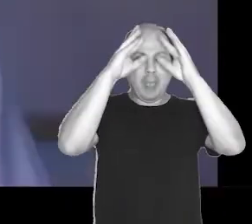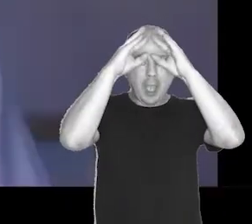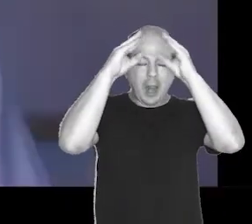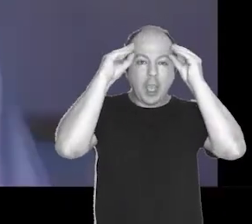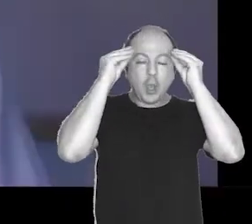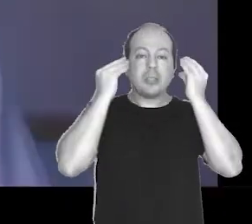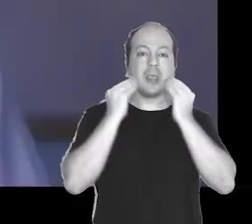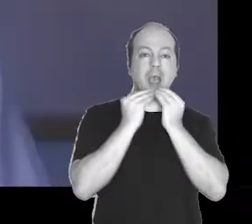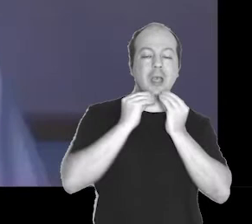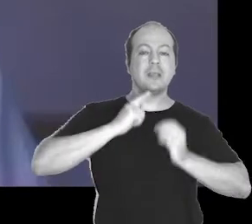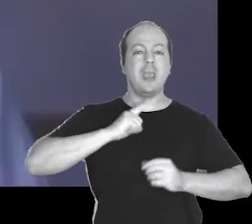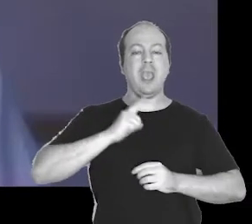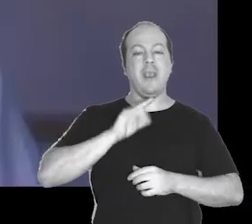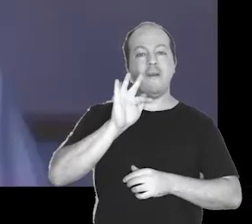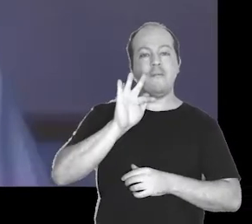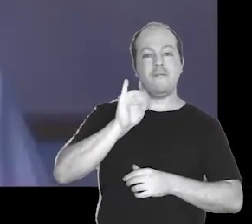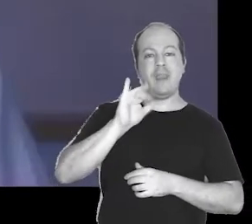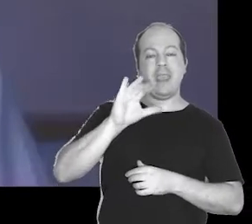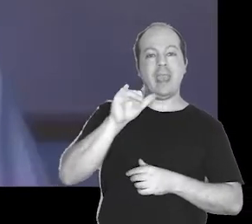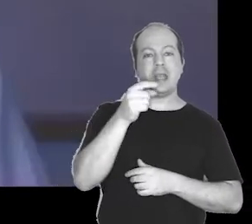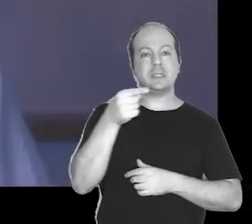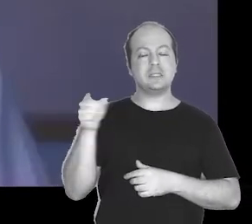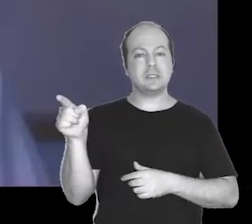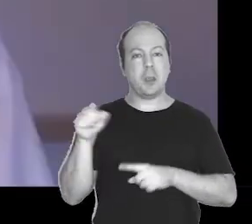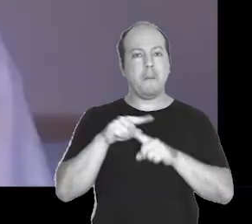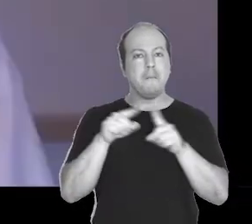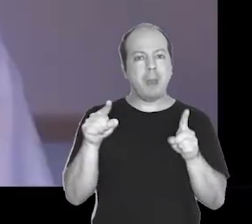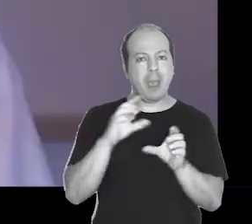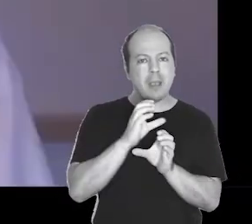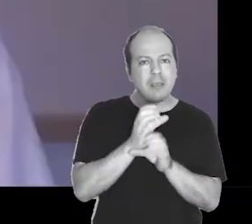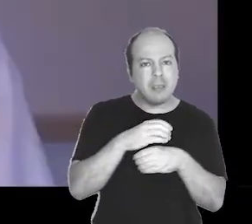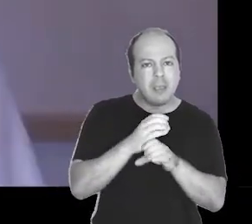de ficção do que de ciência.